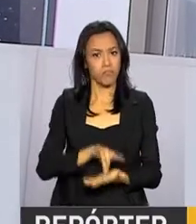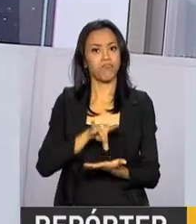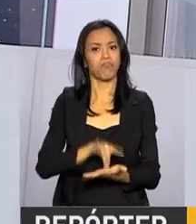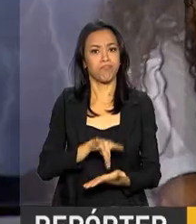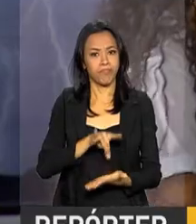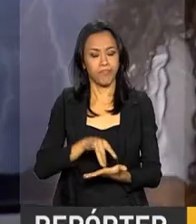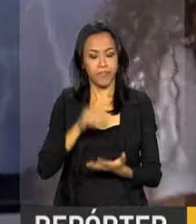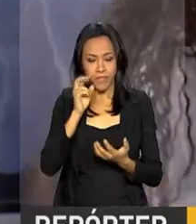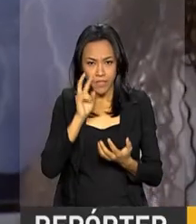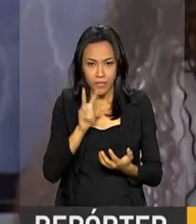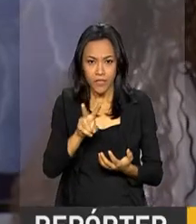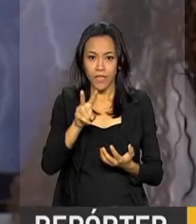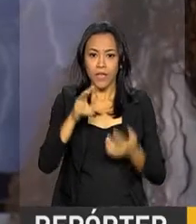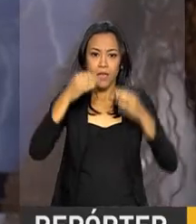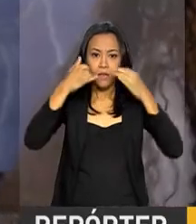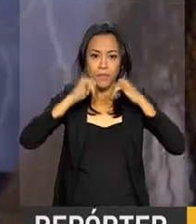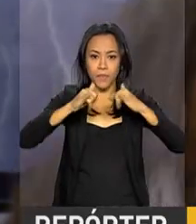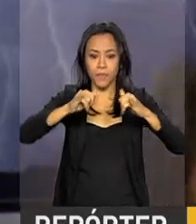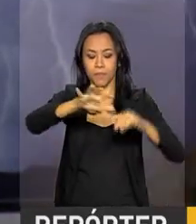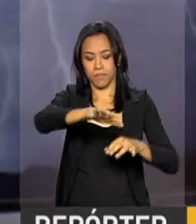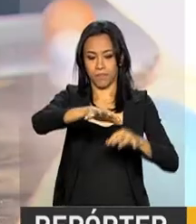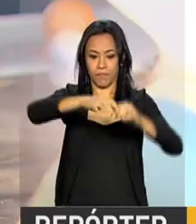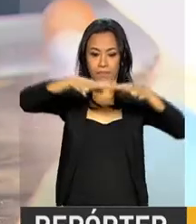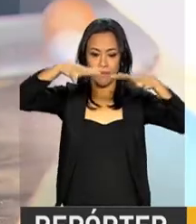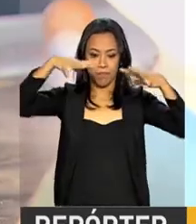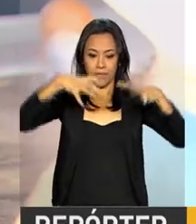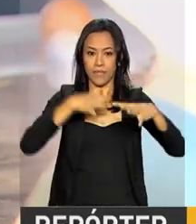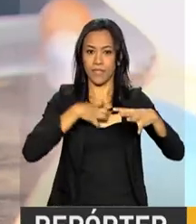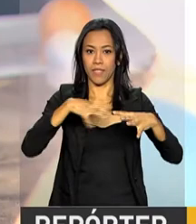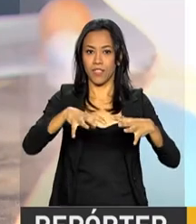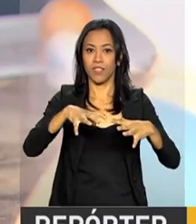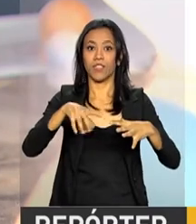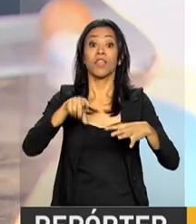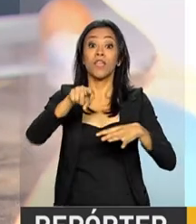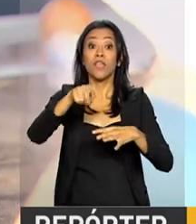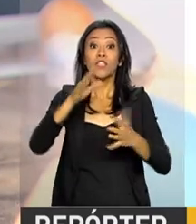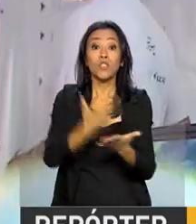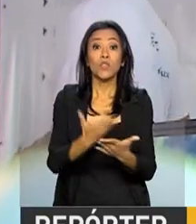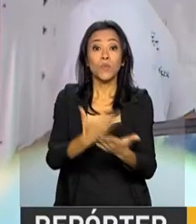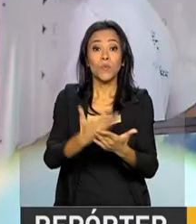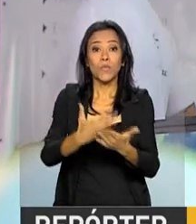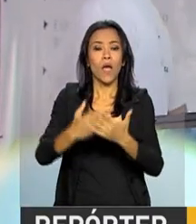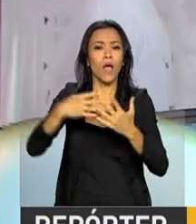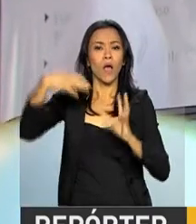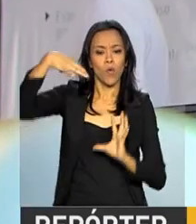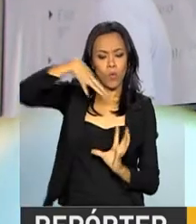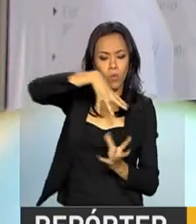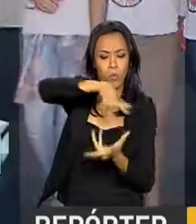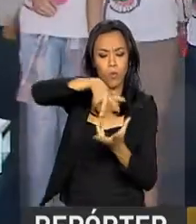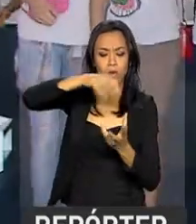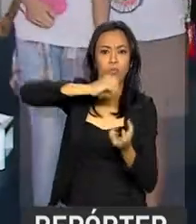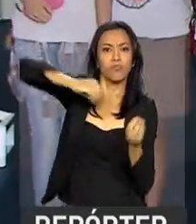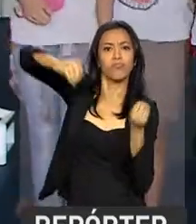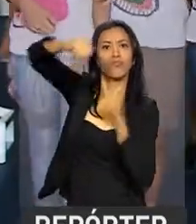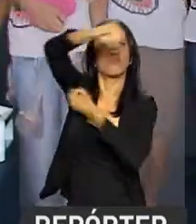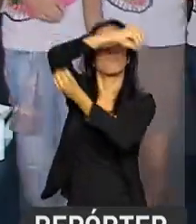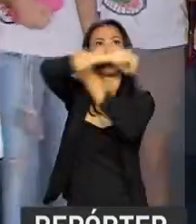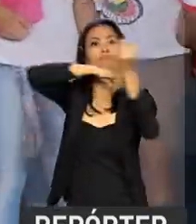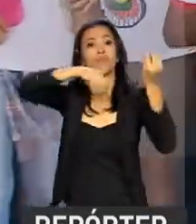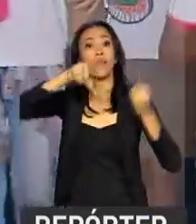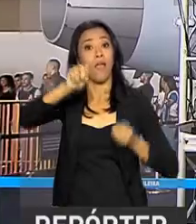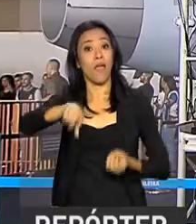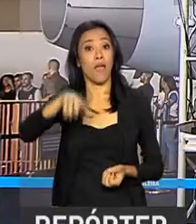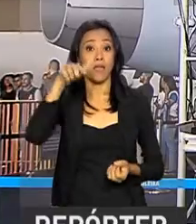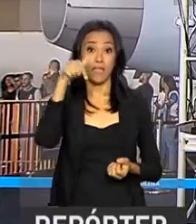a eletricidade na prática estudo dos planetas e do espaço são 70 mil